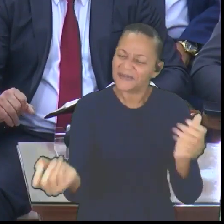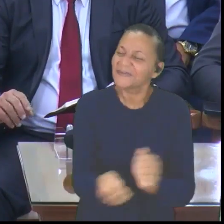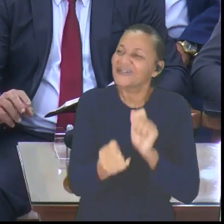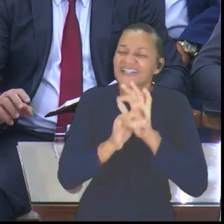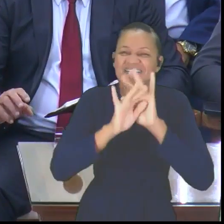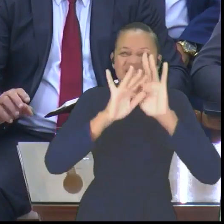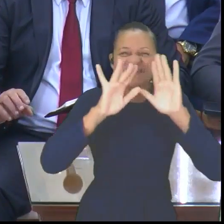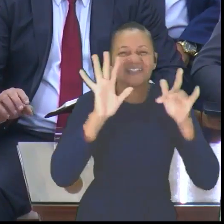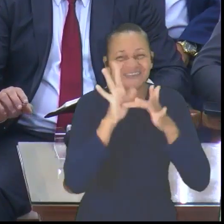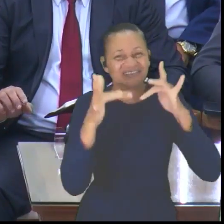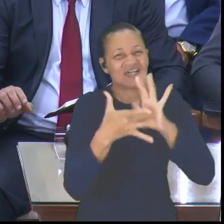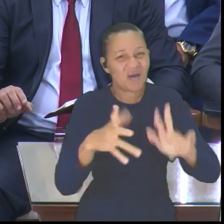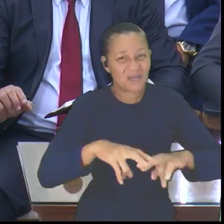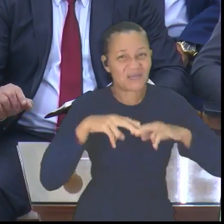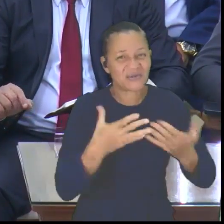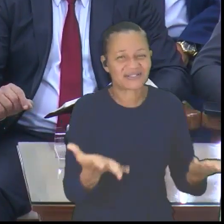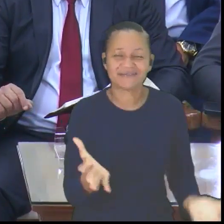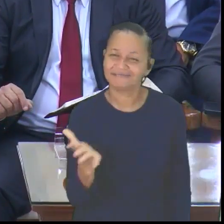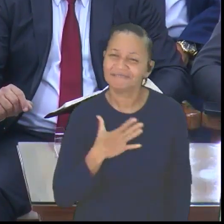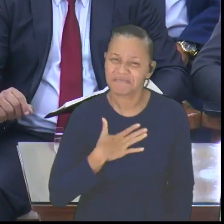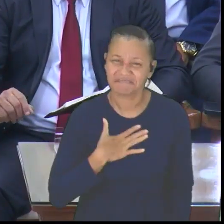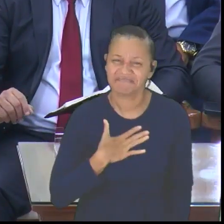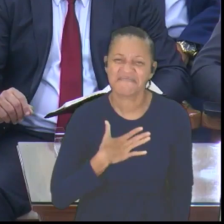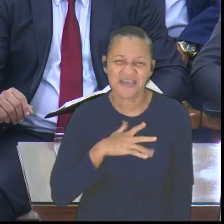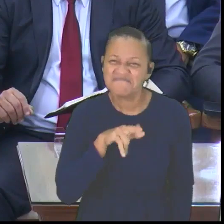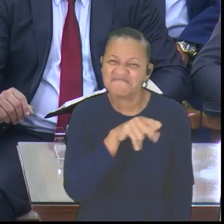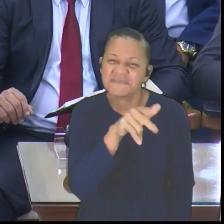por isso. Então, meus irmãos, a palavra do Senhor nos